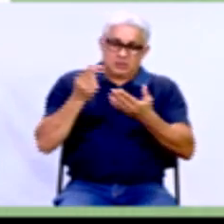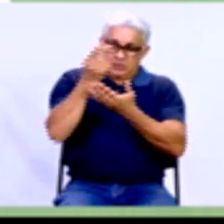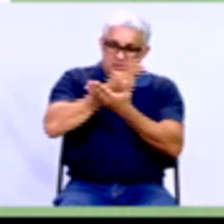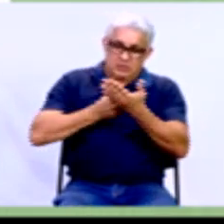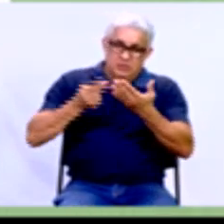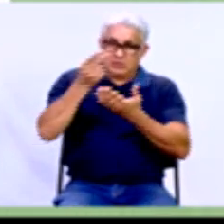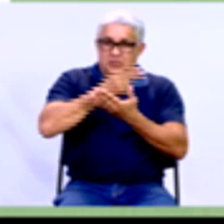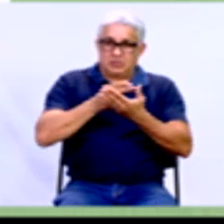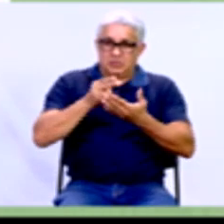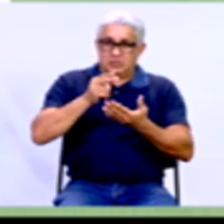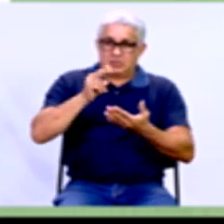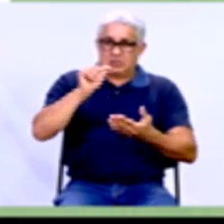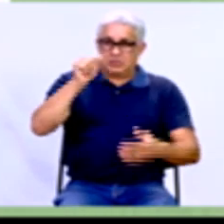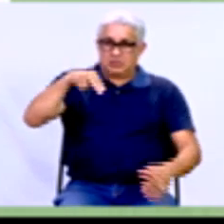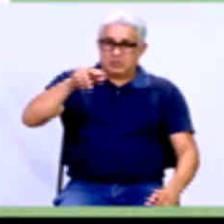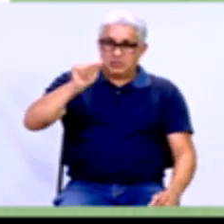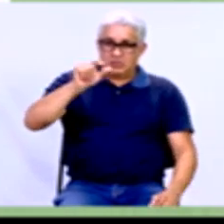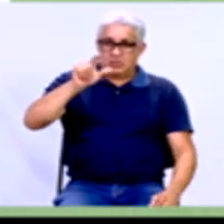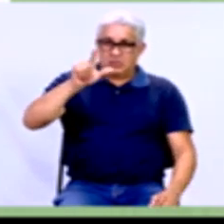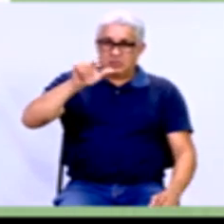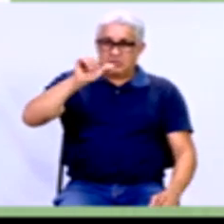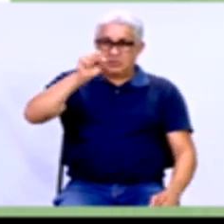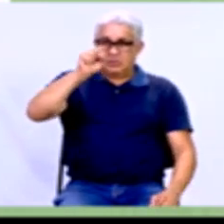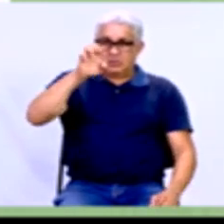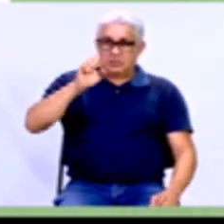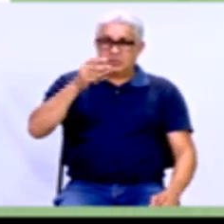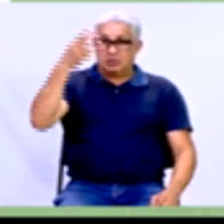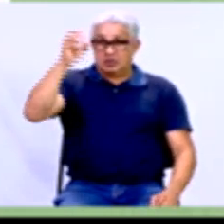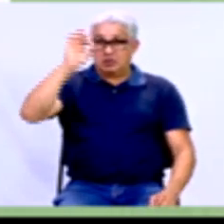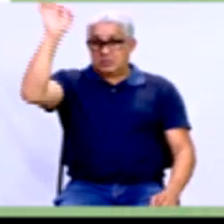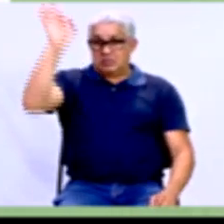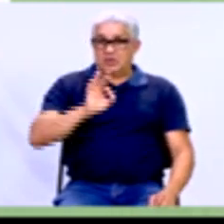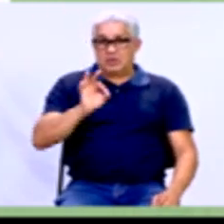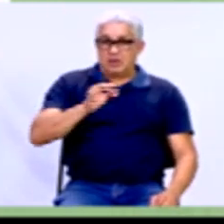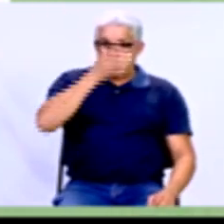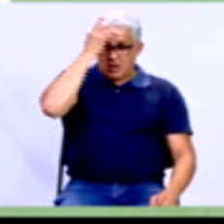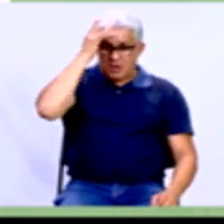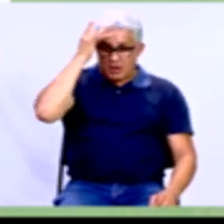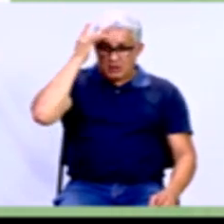consigo ver que 30% aqui, a grande maioria,